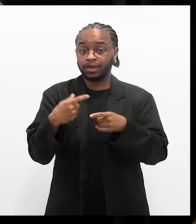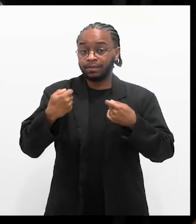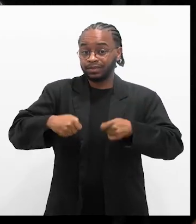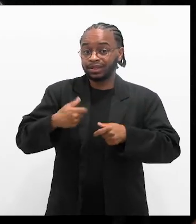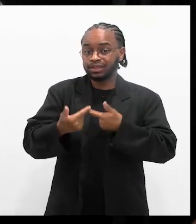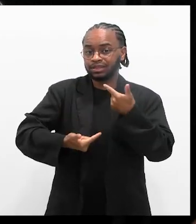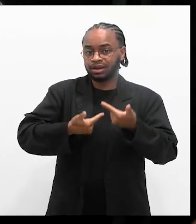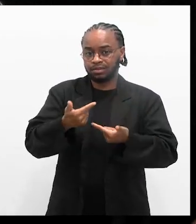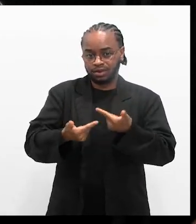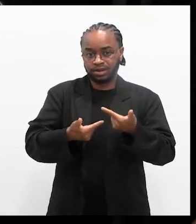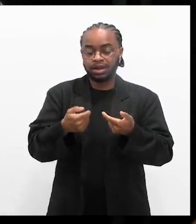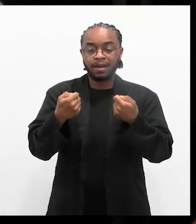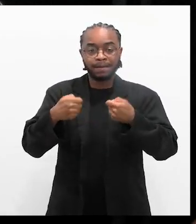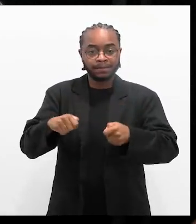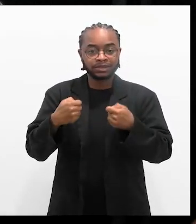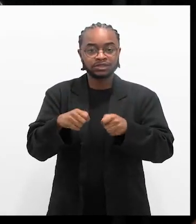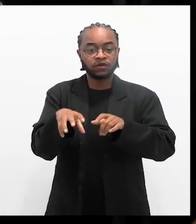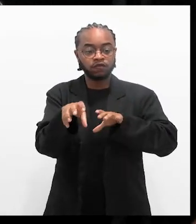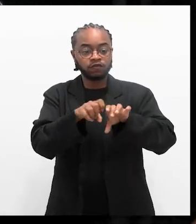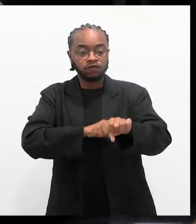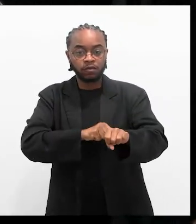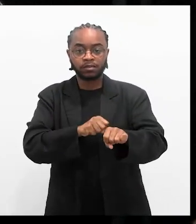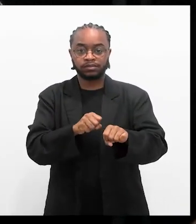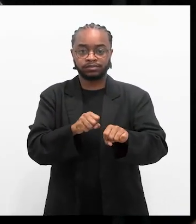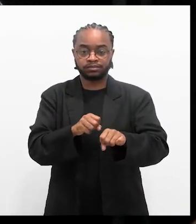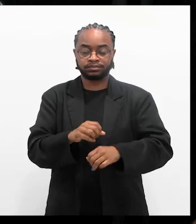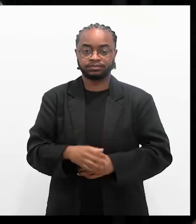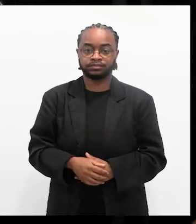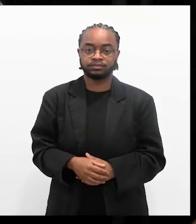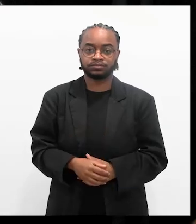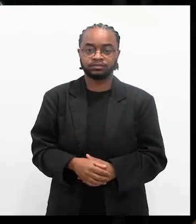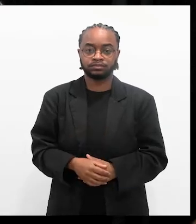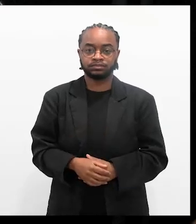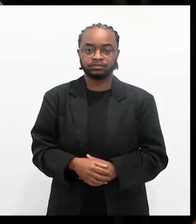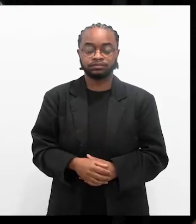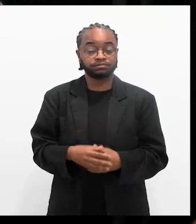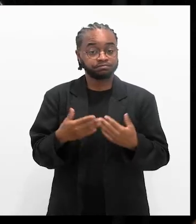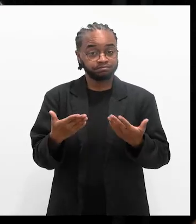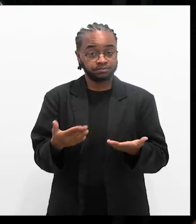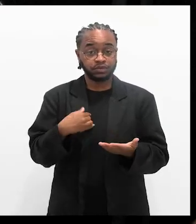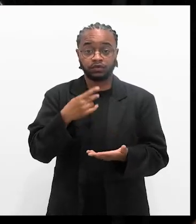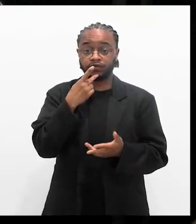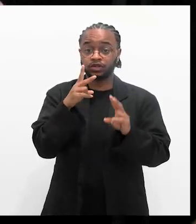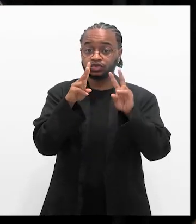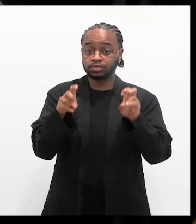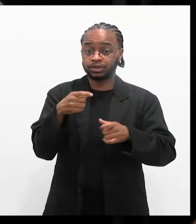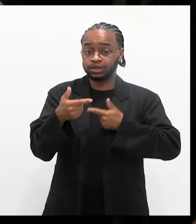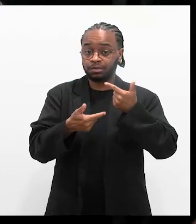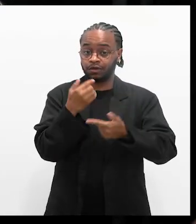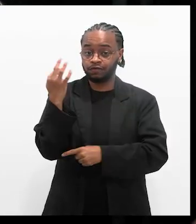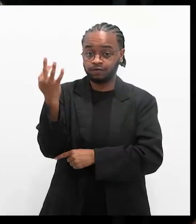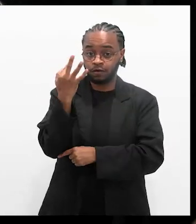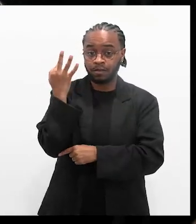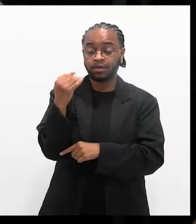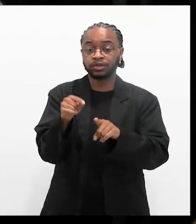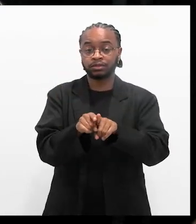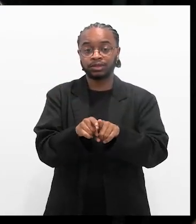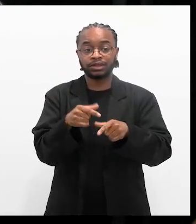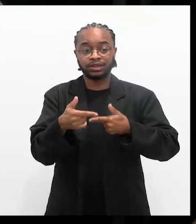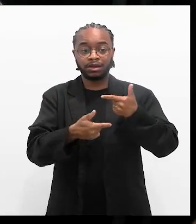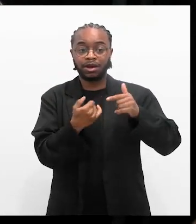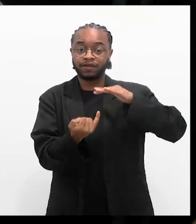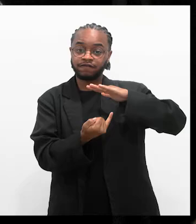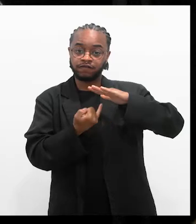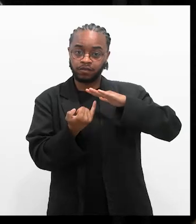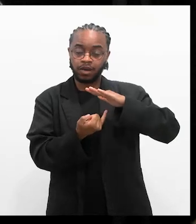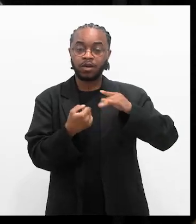que precisam trabalhar, que precisam de uma formação, né? E aí também falo de emprego formal e do